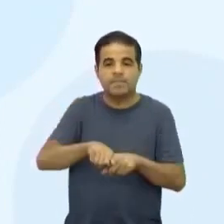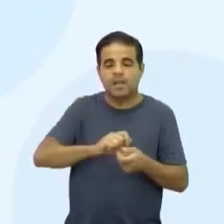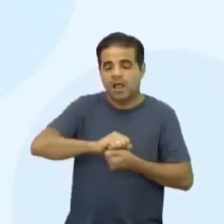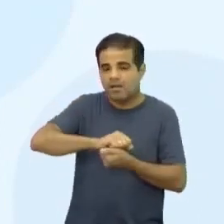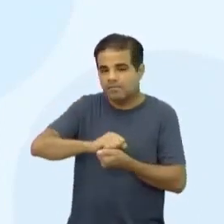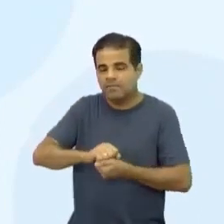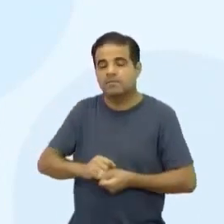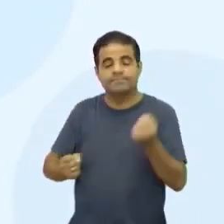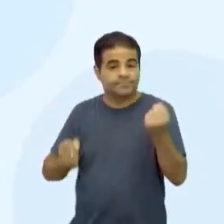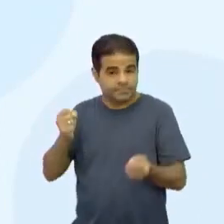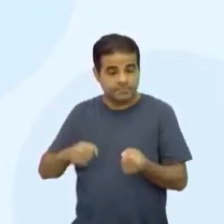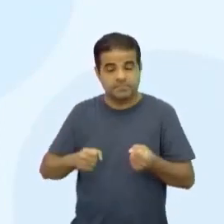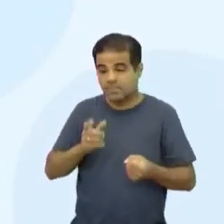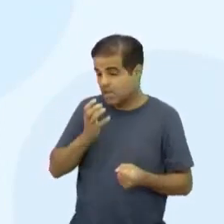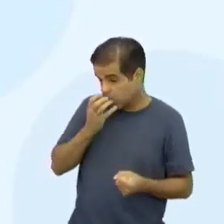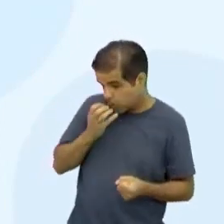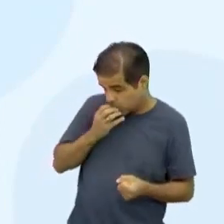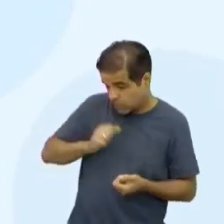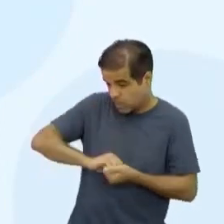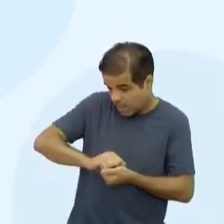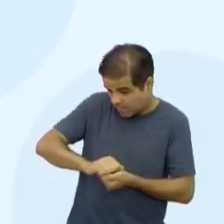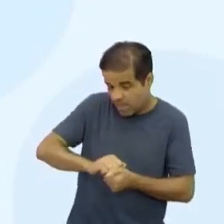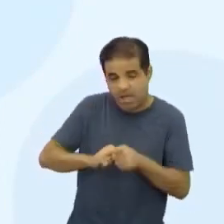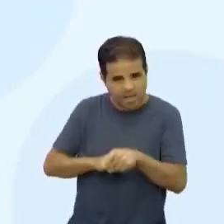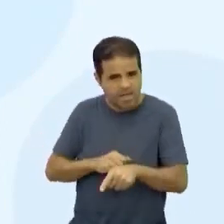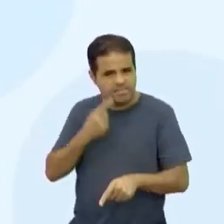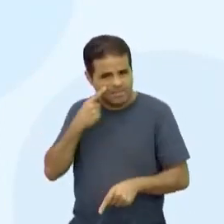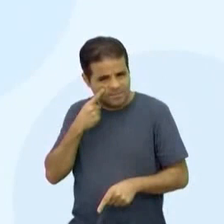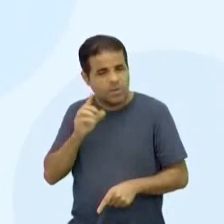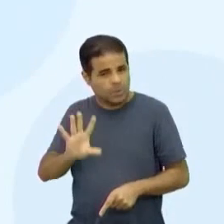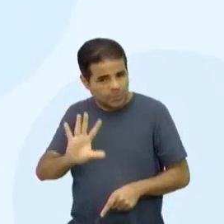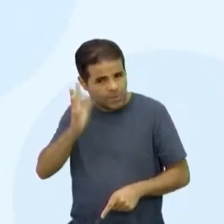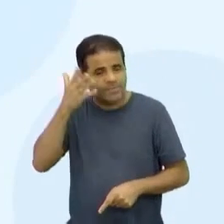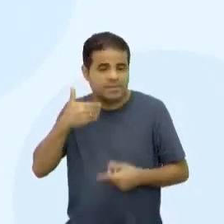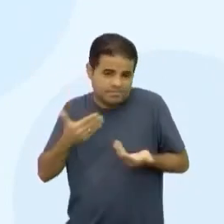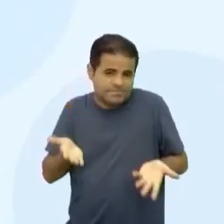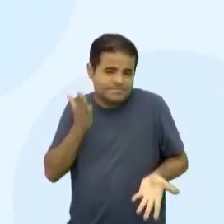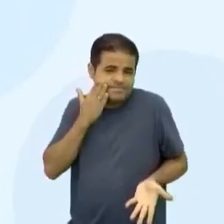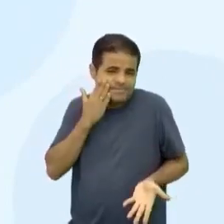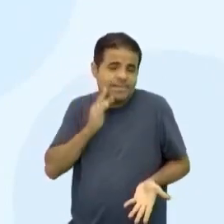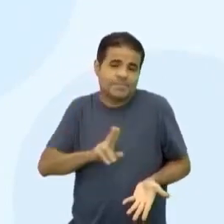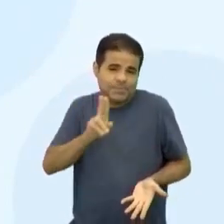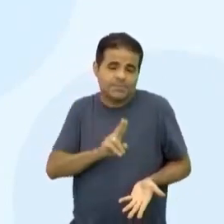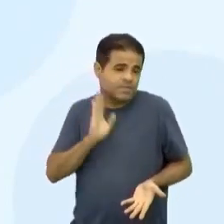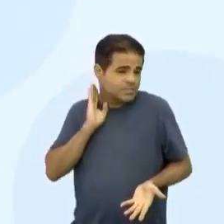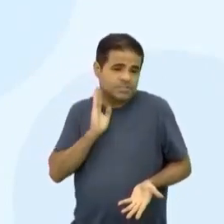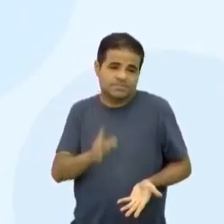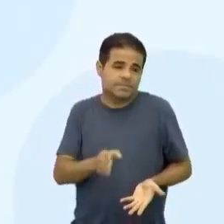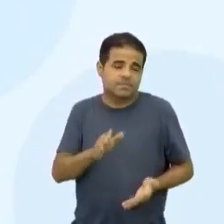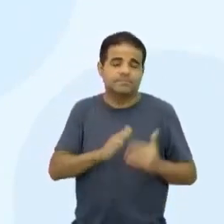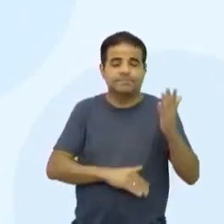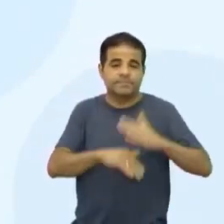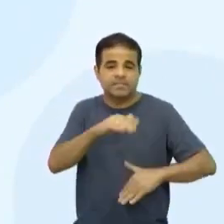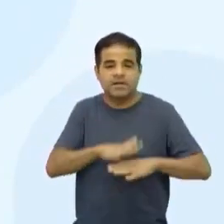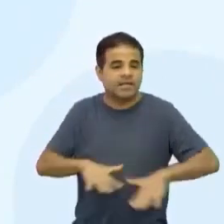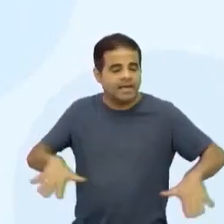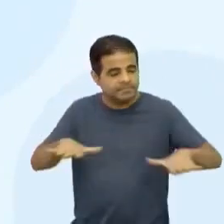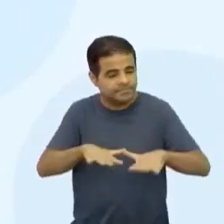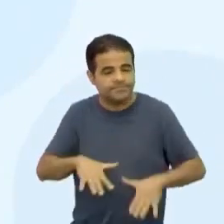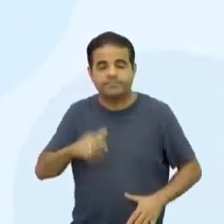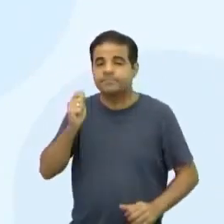carro, né? Dar banho no seu cachorro, então você está vendo aquilo ali acontecer, você está usando diretamente para realizar